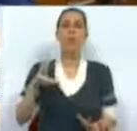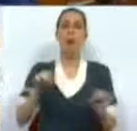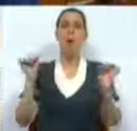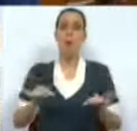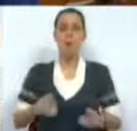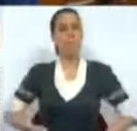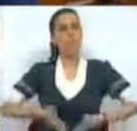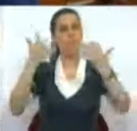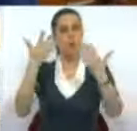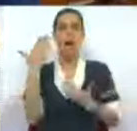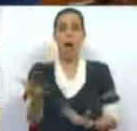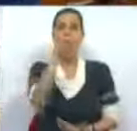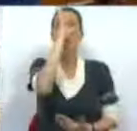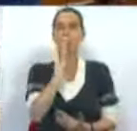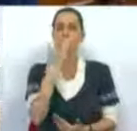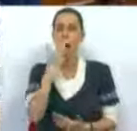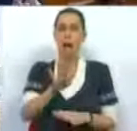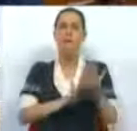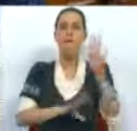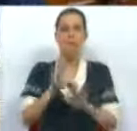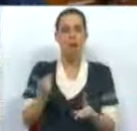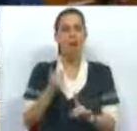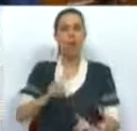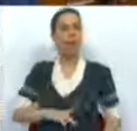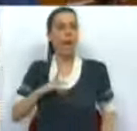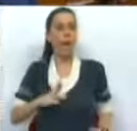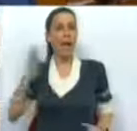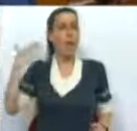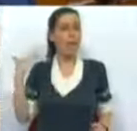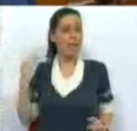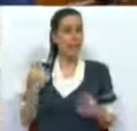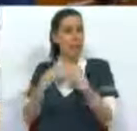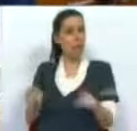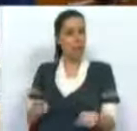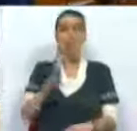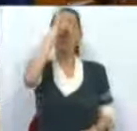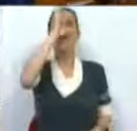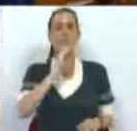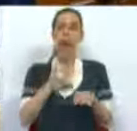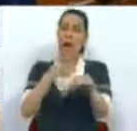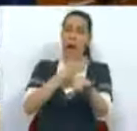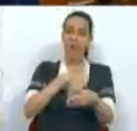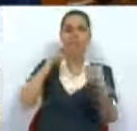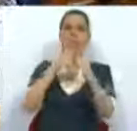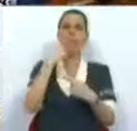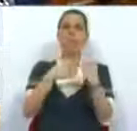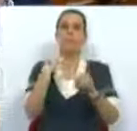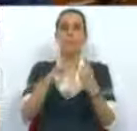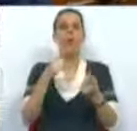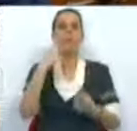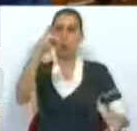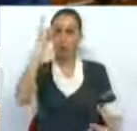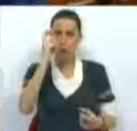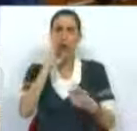hoje, finalmente, um governo que age e não que reage como acontecia no passado. Um governo que antecipa os problemas e os ataca